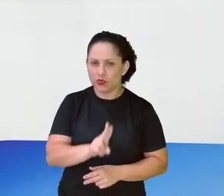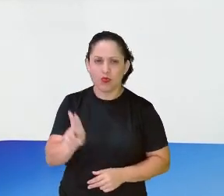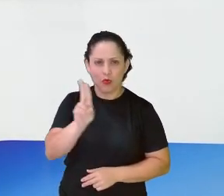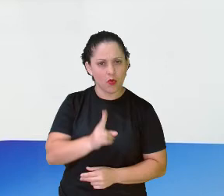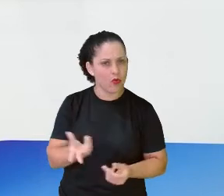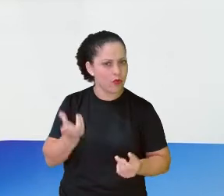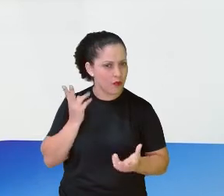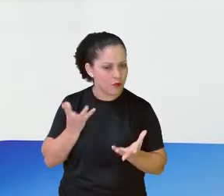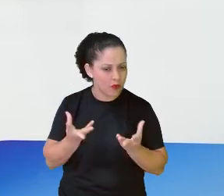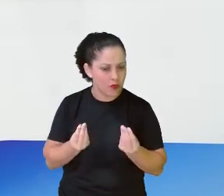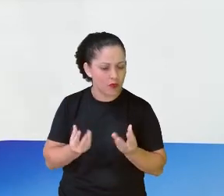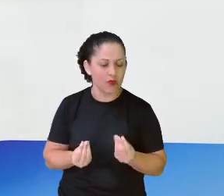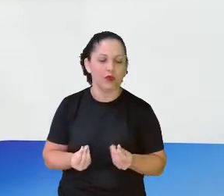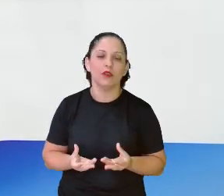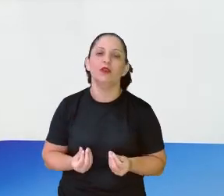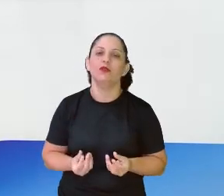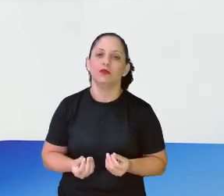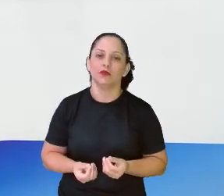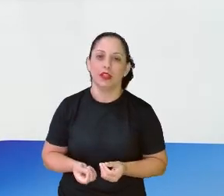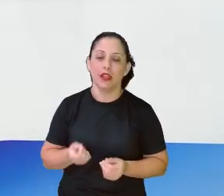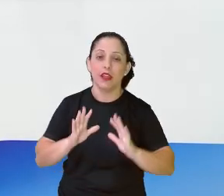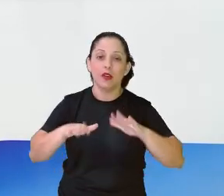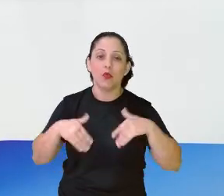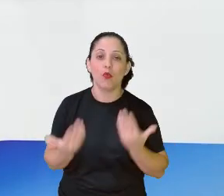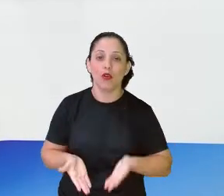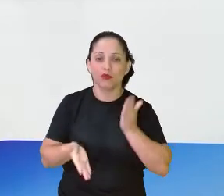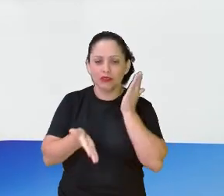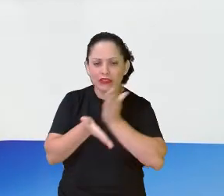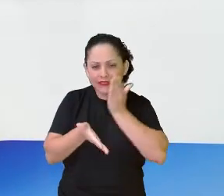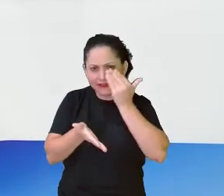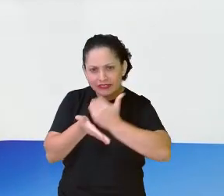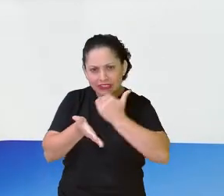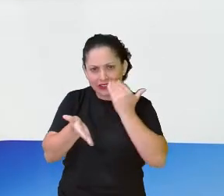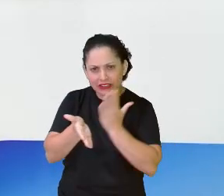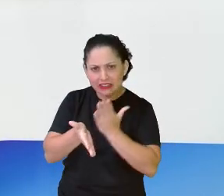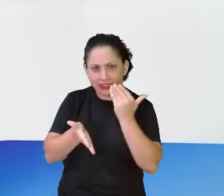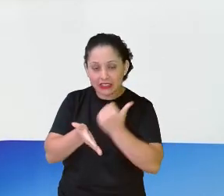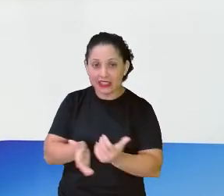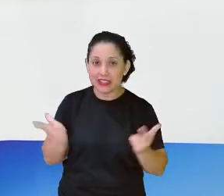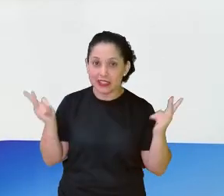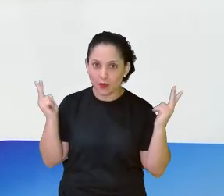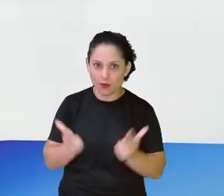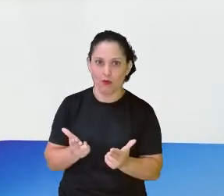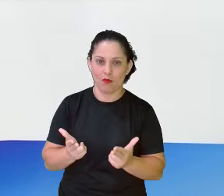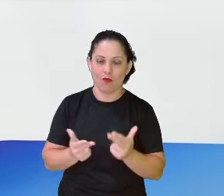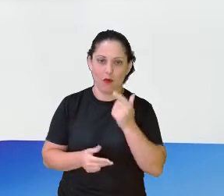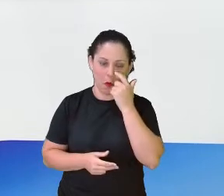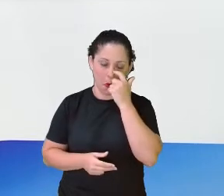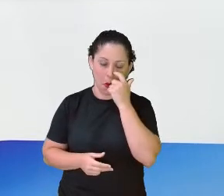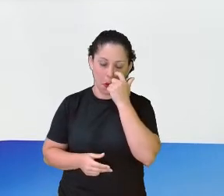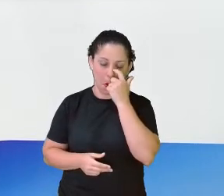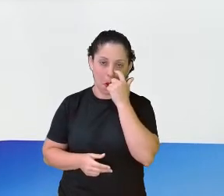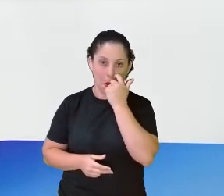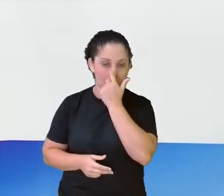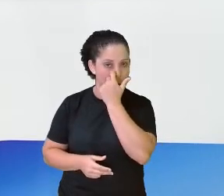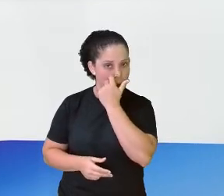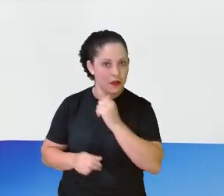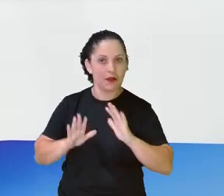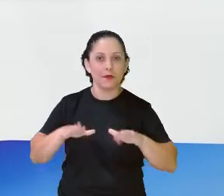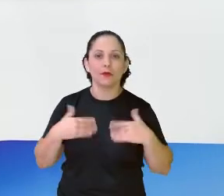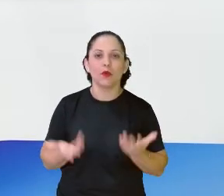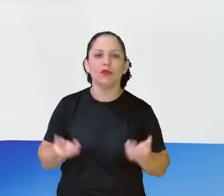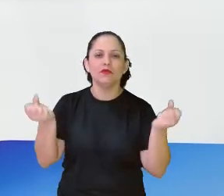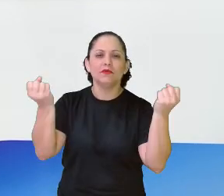dias. Partes iguais. Quando a gente fala de divisão, quando a gente fala de dividir